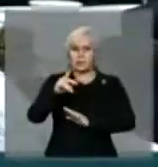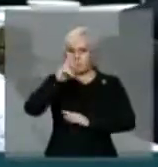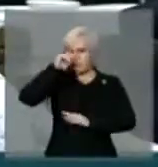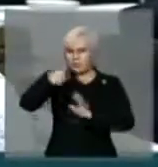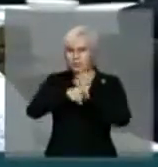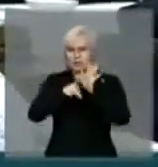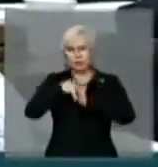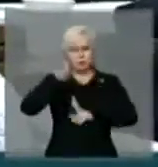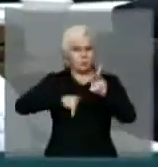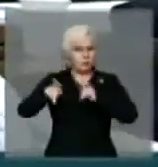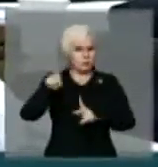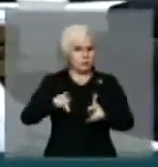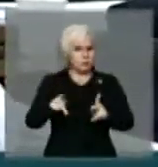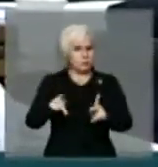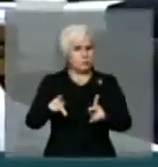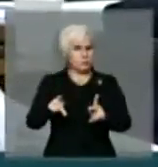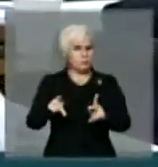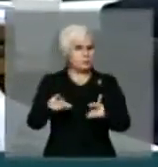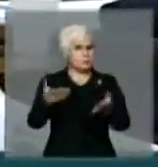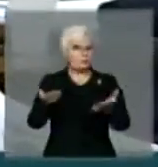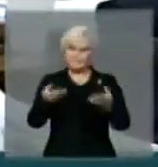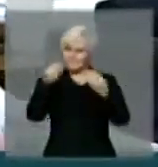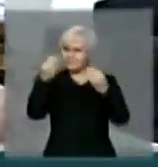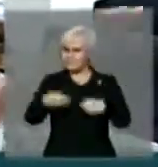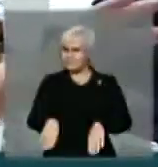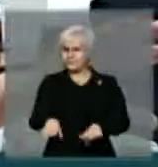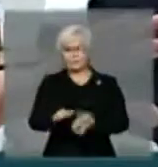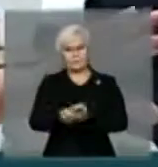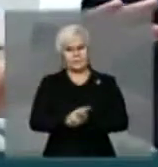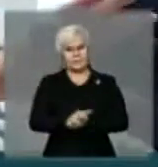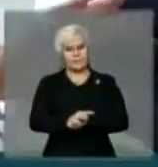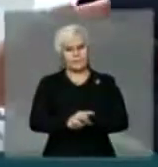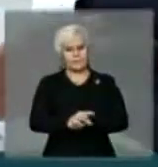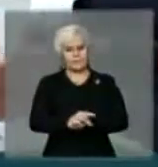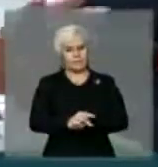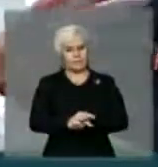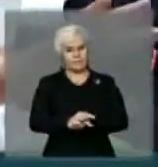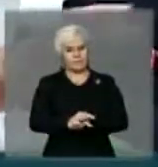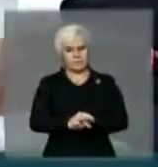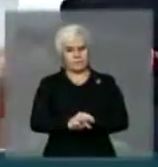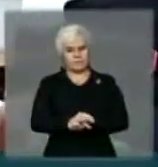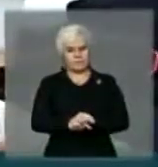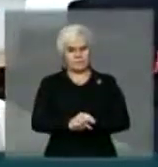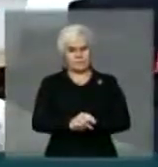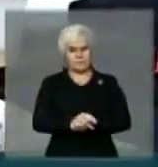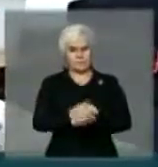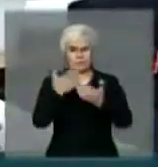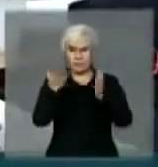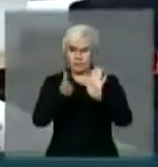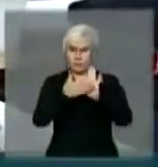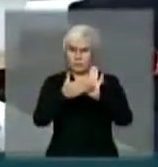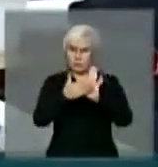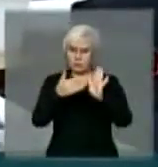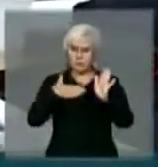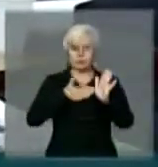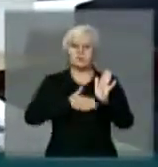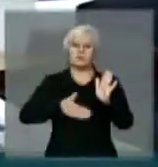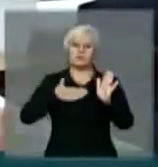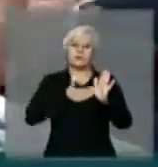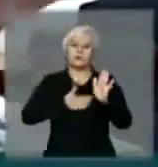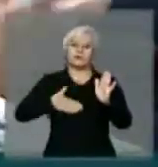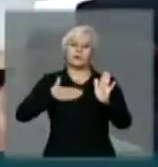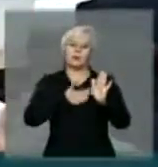povo? Então, companheiros, olha, aqui eu queria, mas isso já me contempla. A entrega dessa proposta pelo